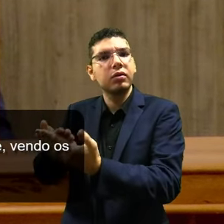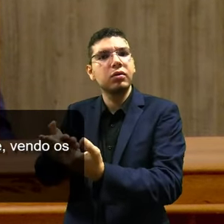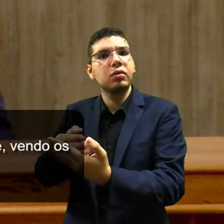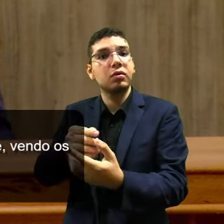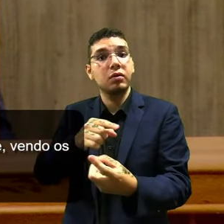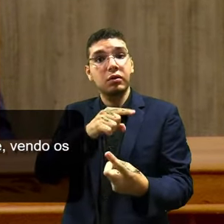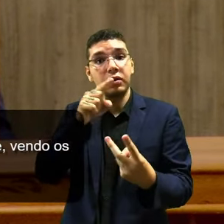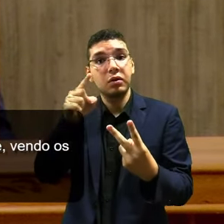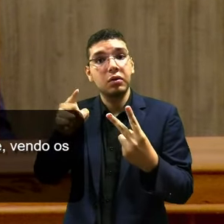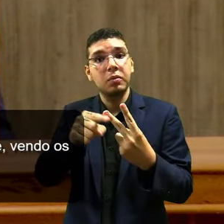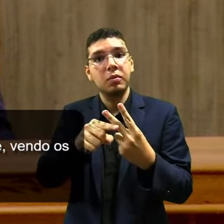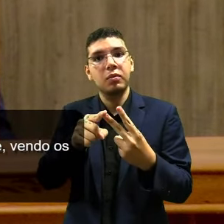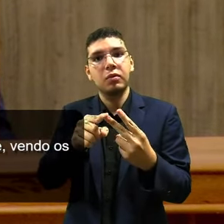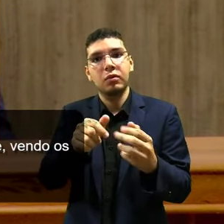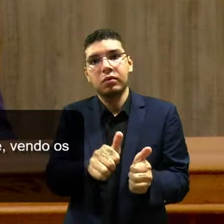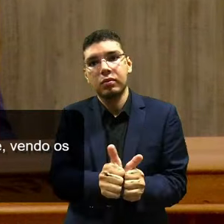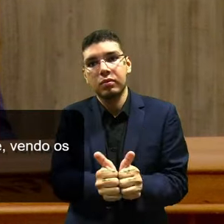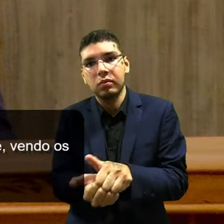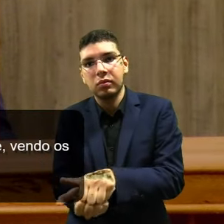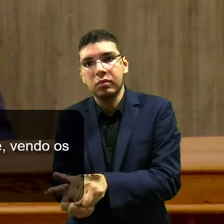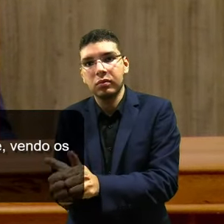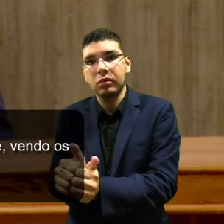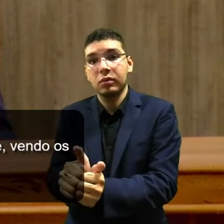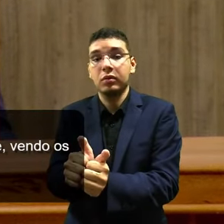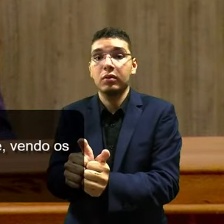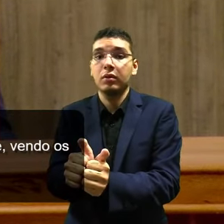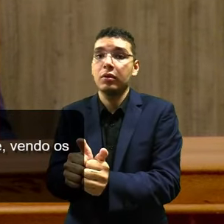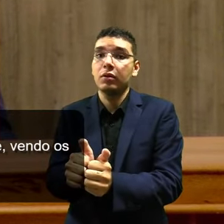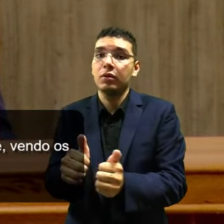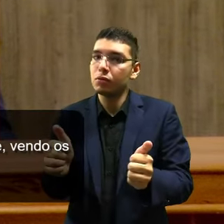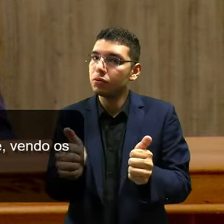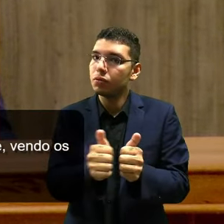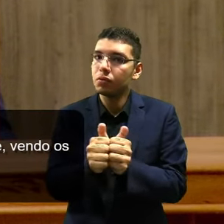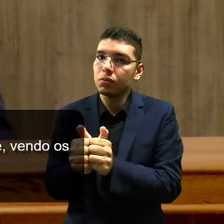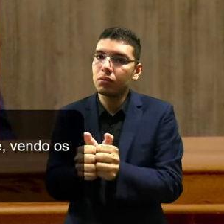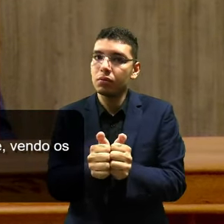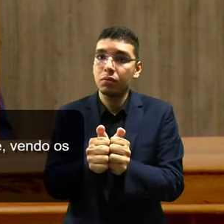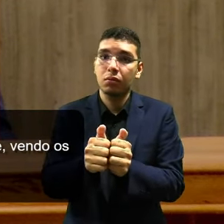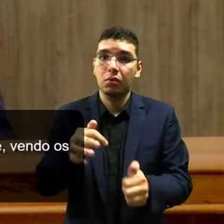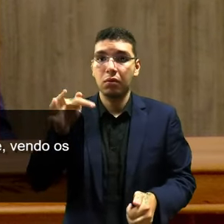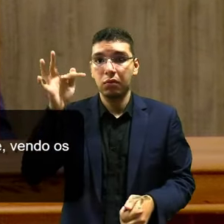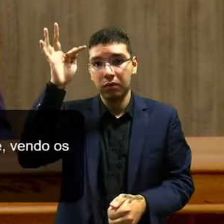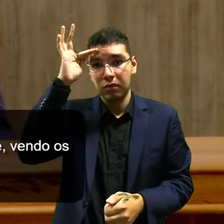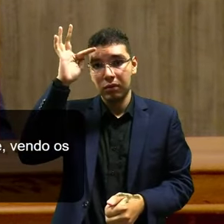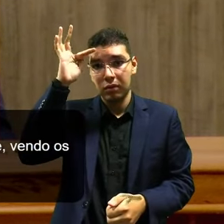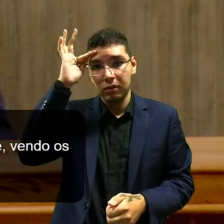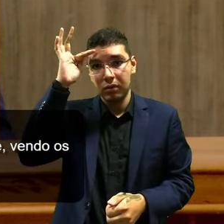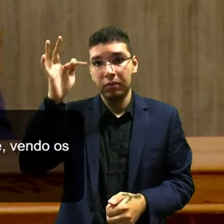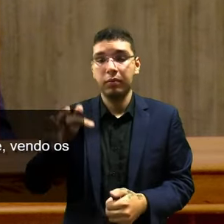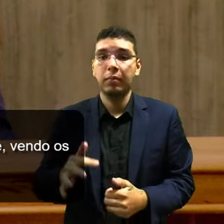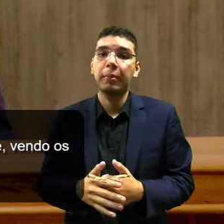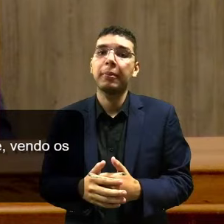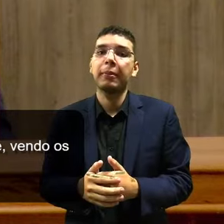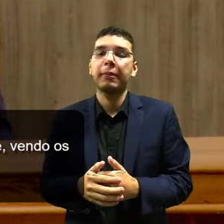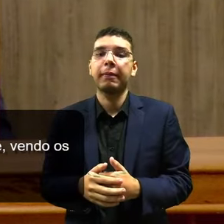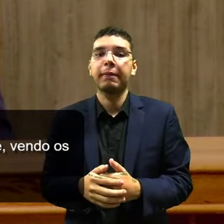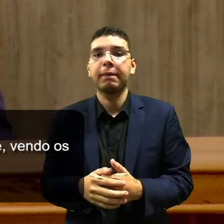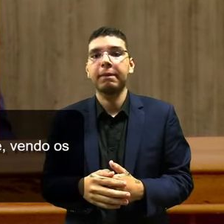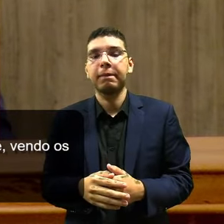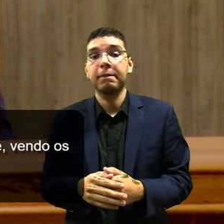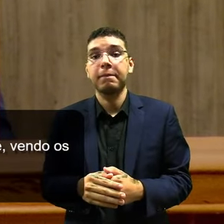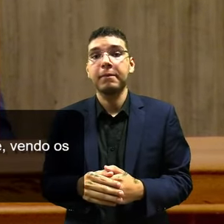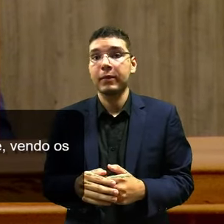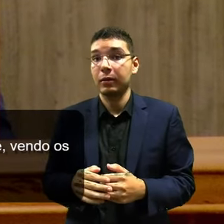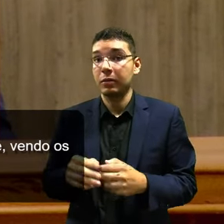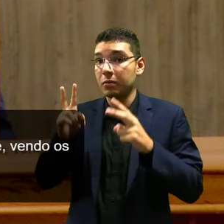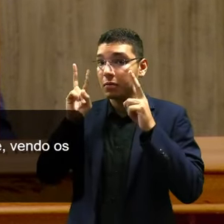contínuo com Felipe e vendo os sinais e as grandes Maravilhas que se faziam estava a t Então vamos lá fique